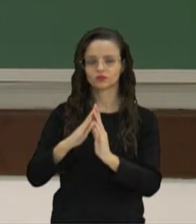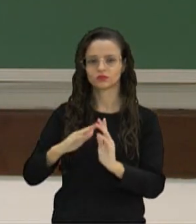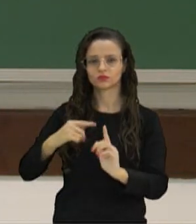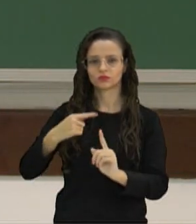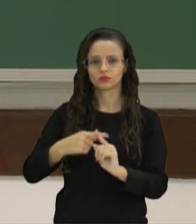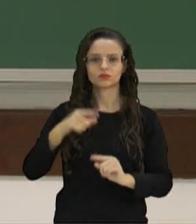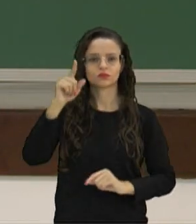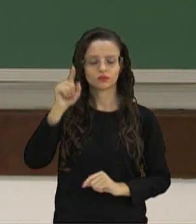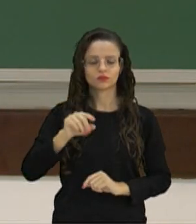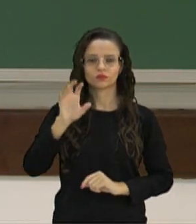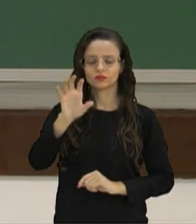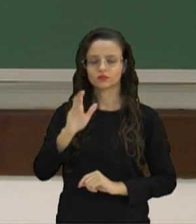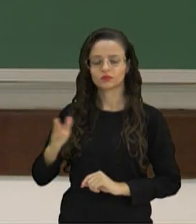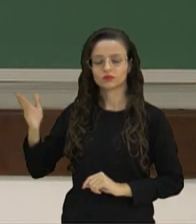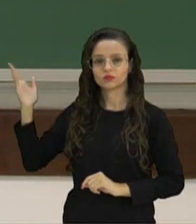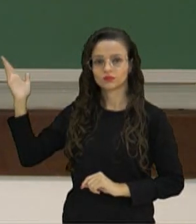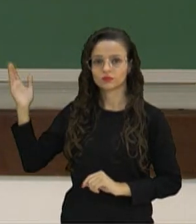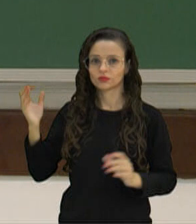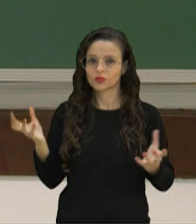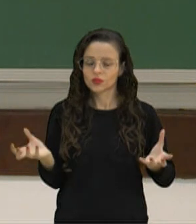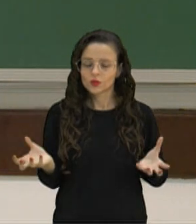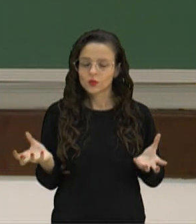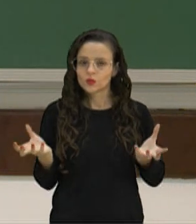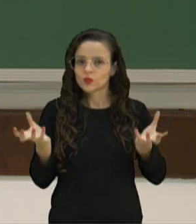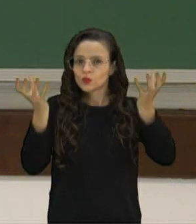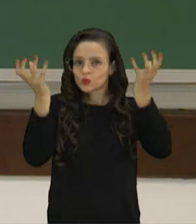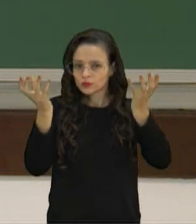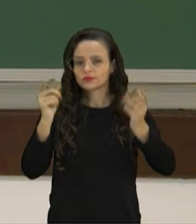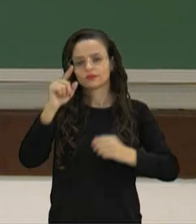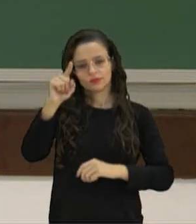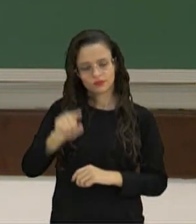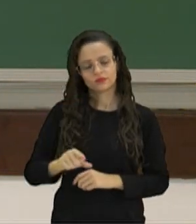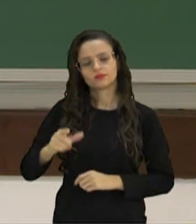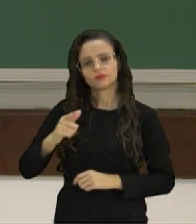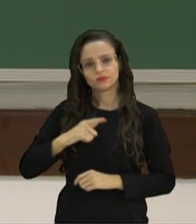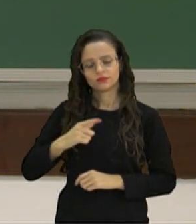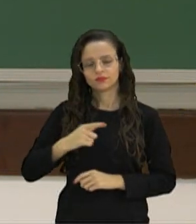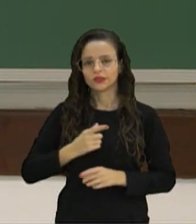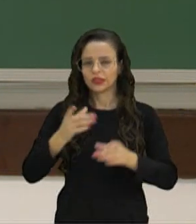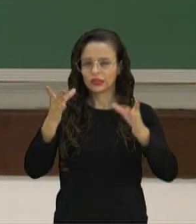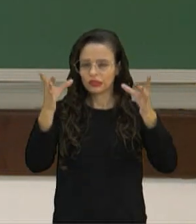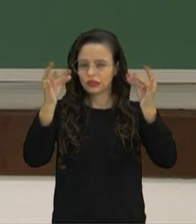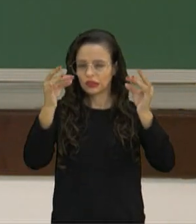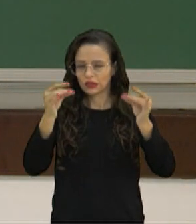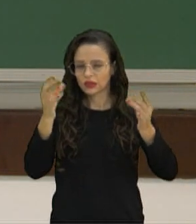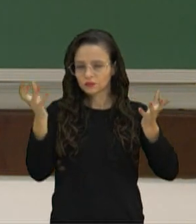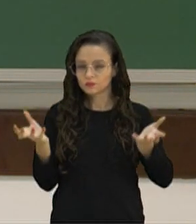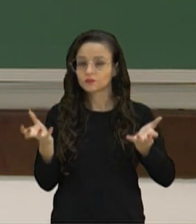são bem exuberantes nessa questão dos enfeites, né?